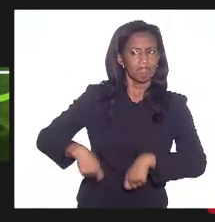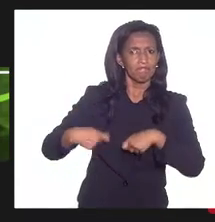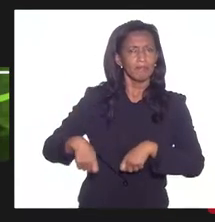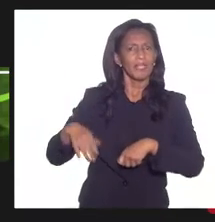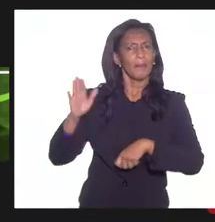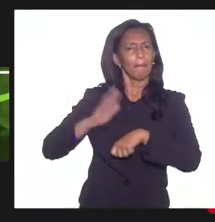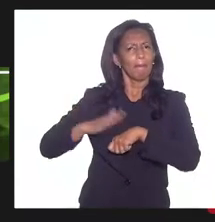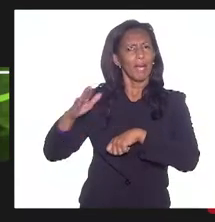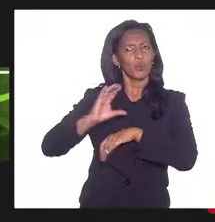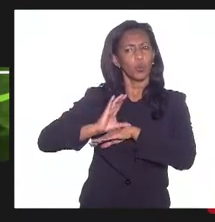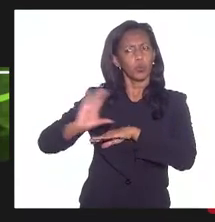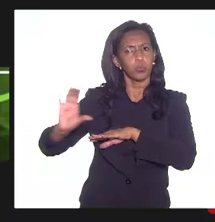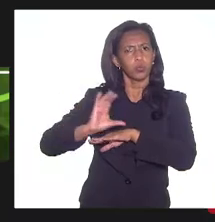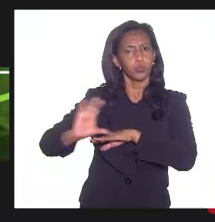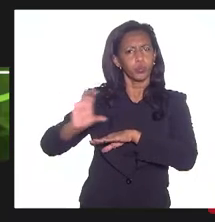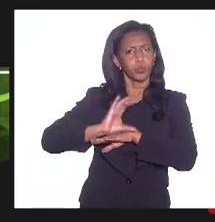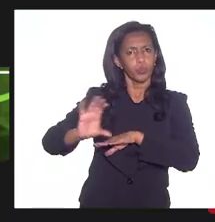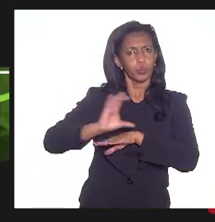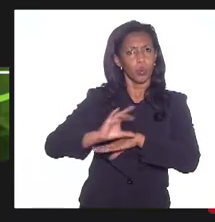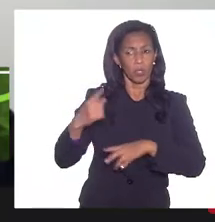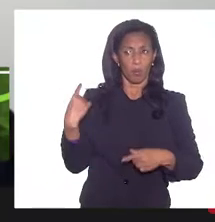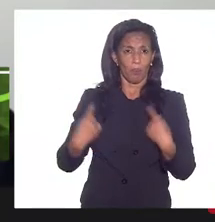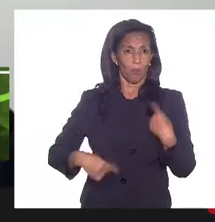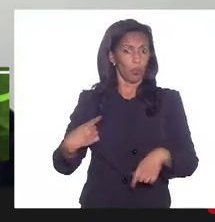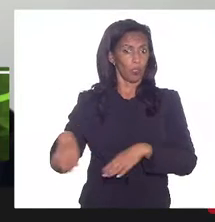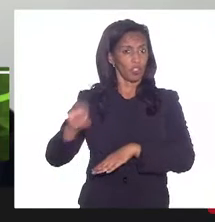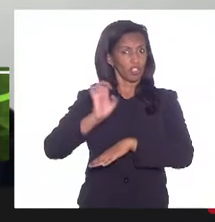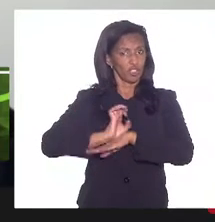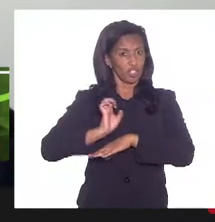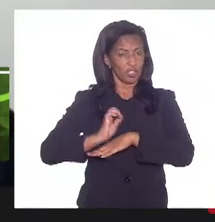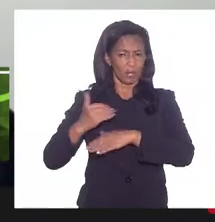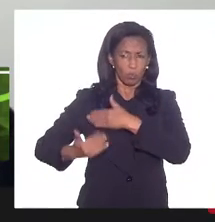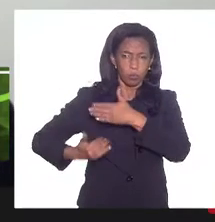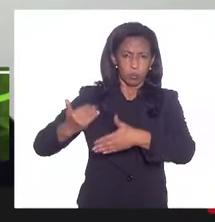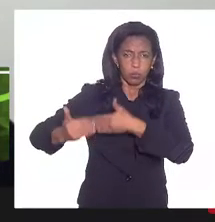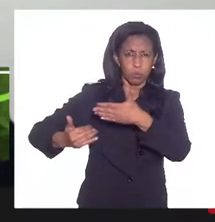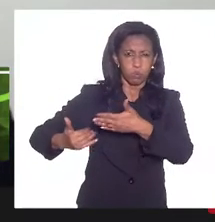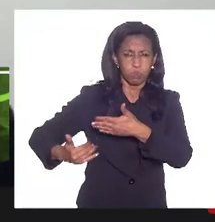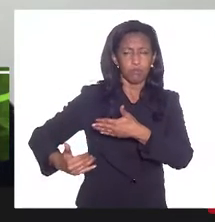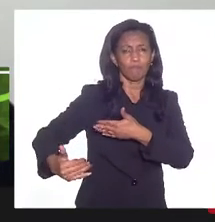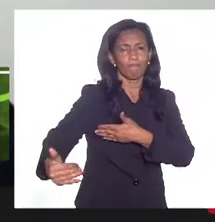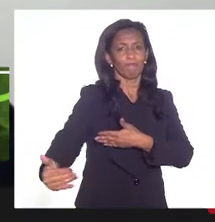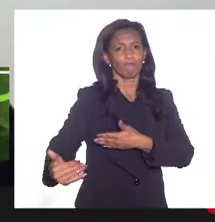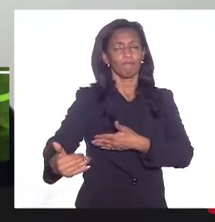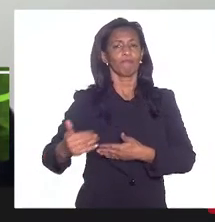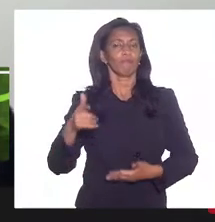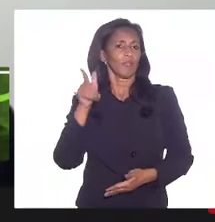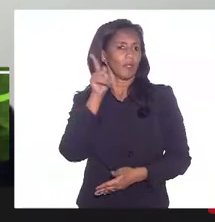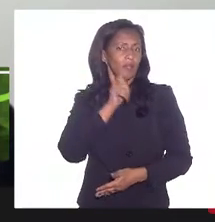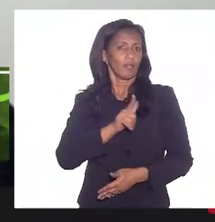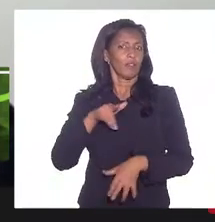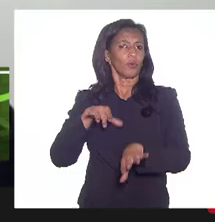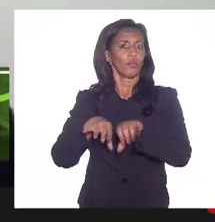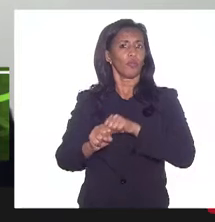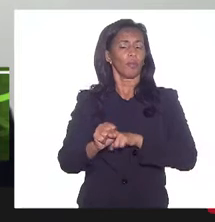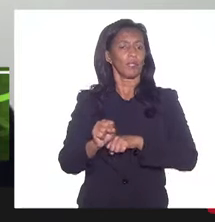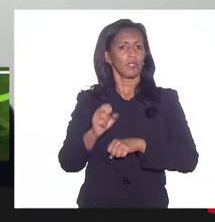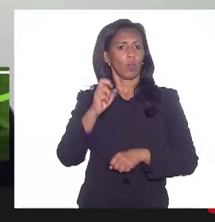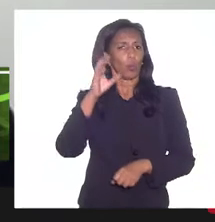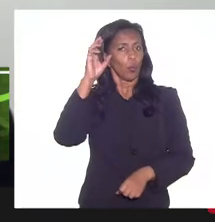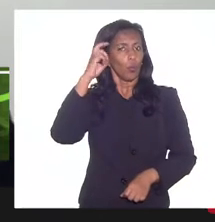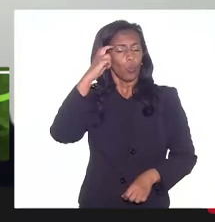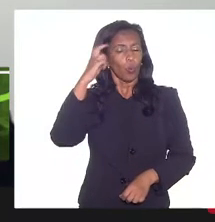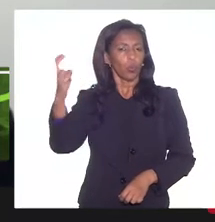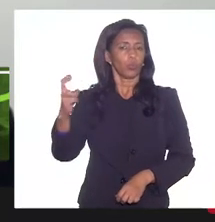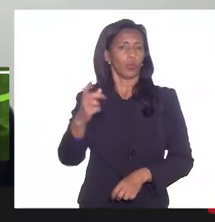investimentos e uma política de Estado de longo prazo, duradoura, portanto, para avançar na questão da formação cultural, de